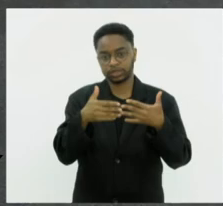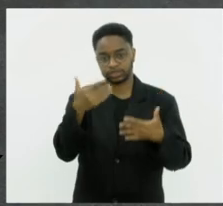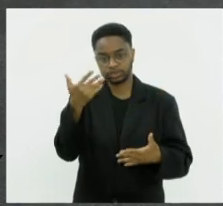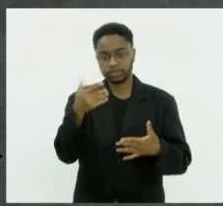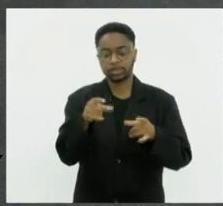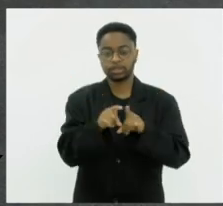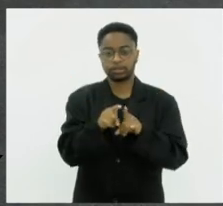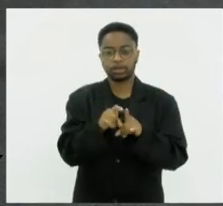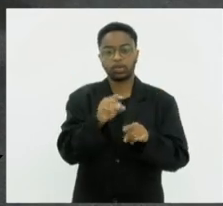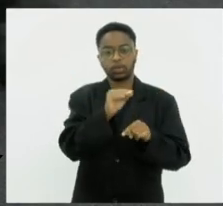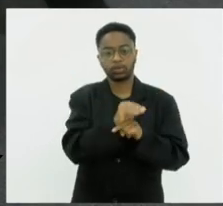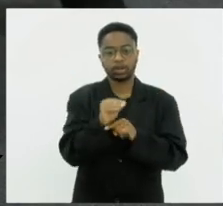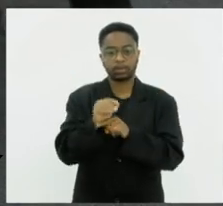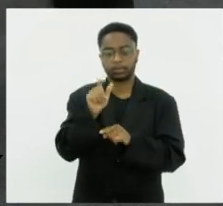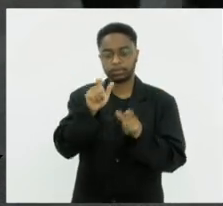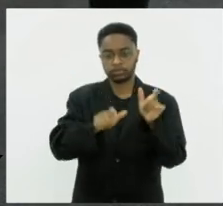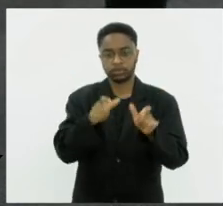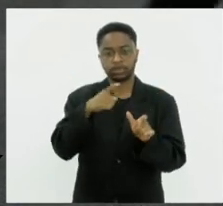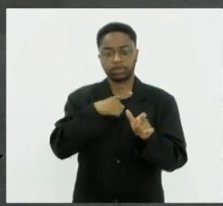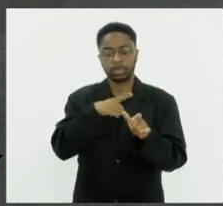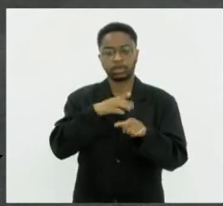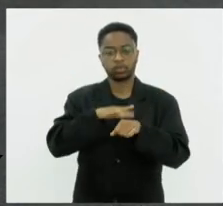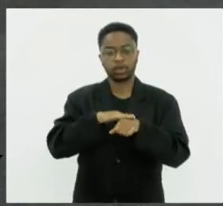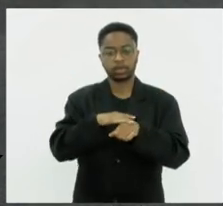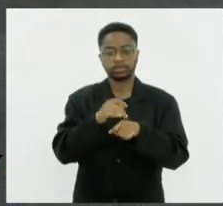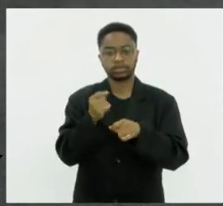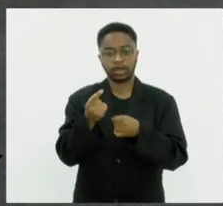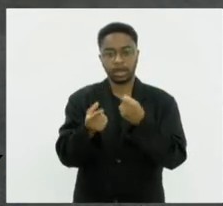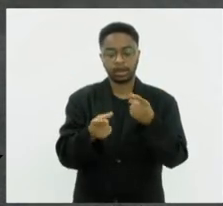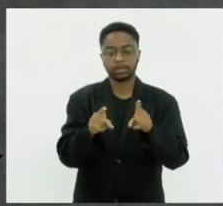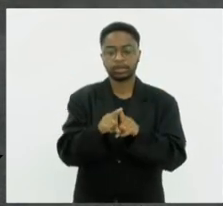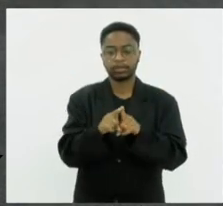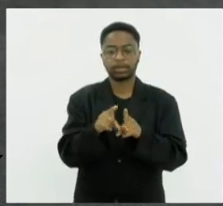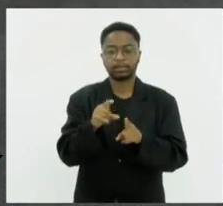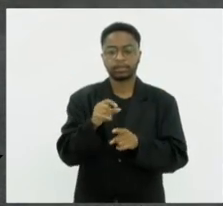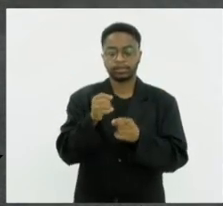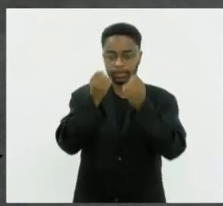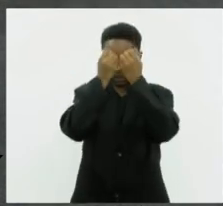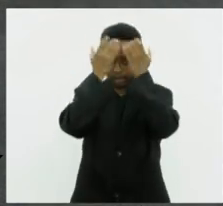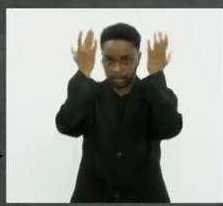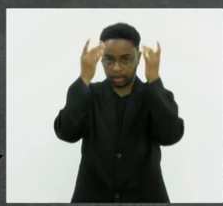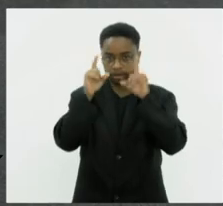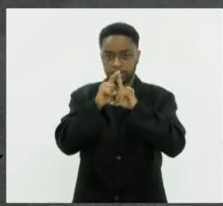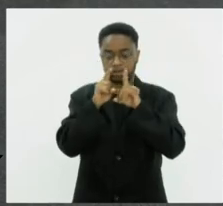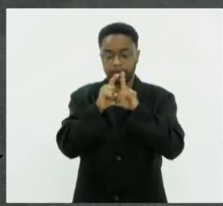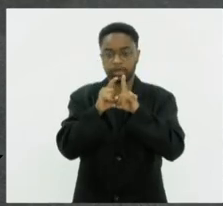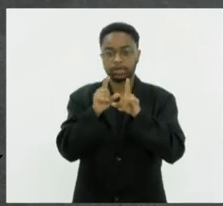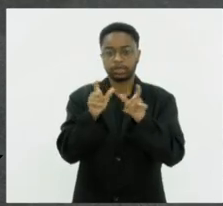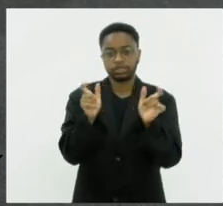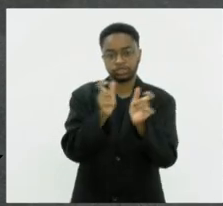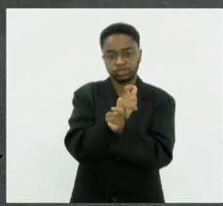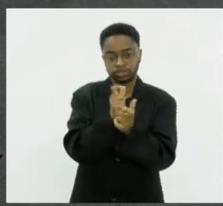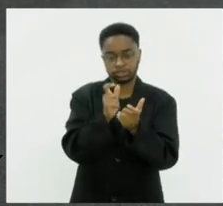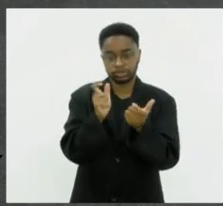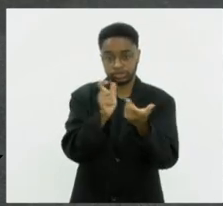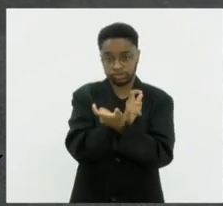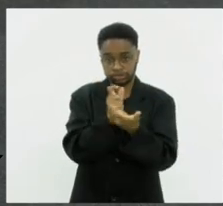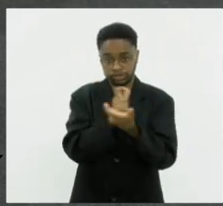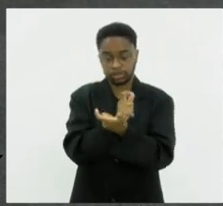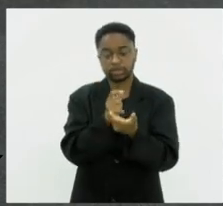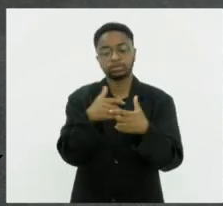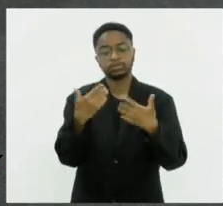doenças raras, TDAH, TDA e dislexia. Os itens D e